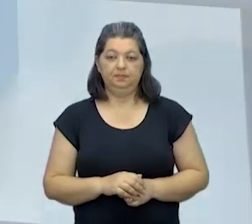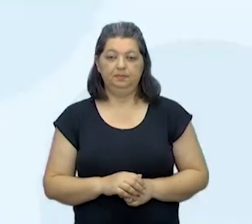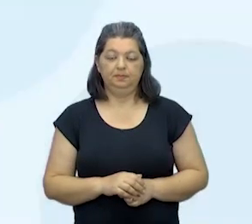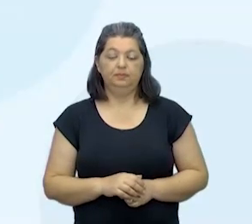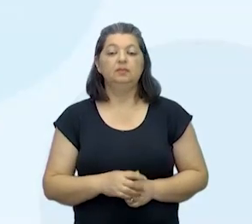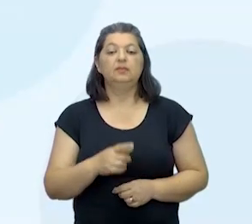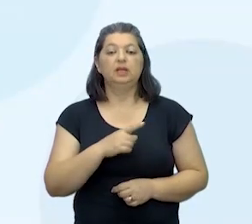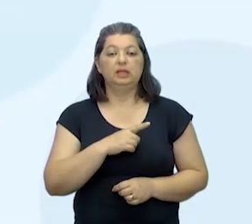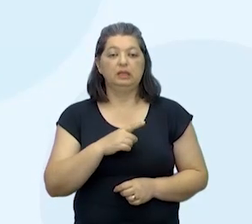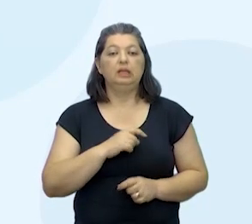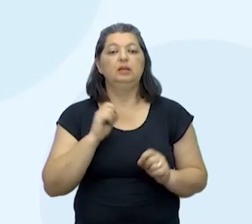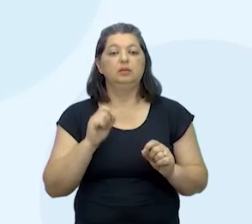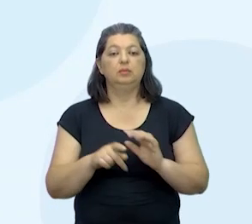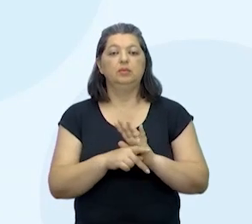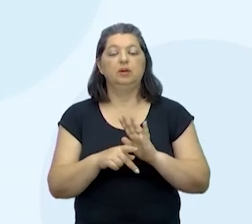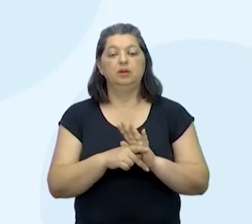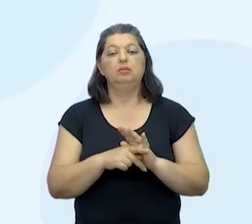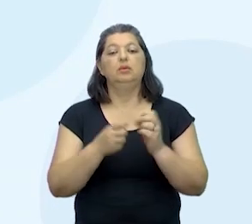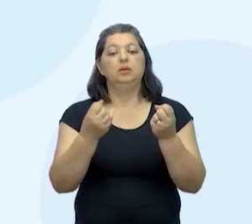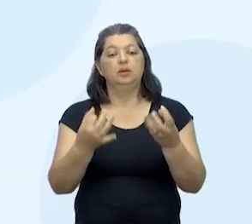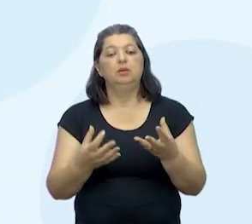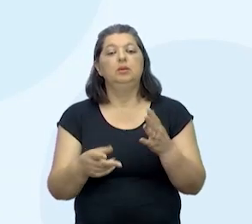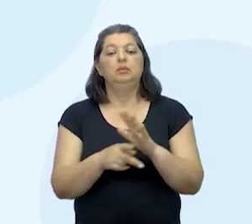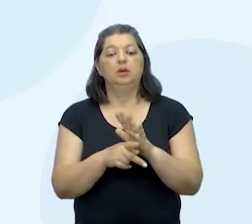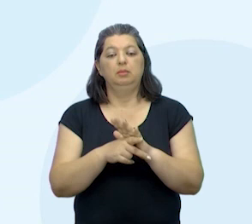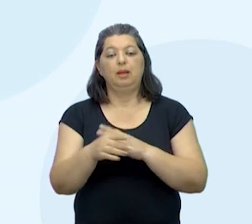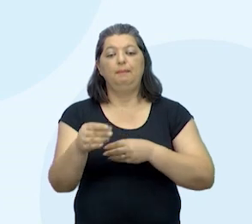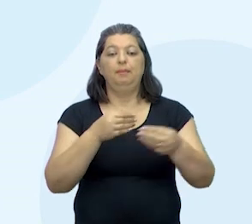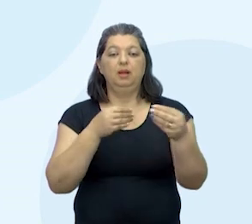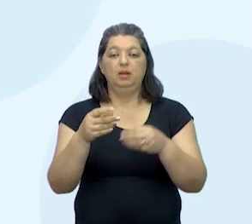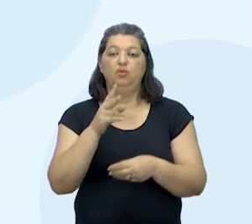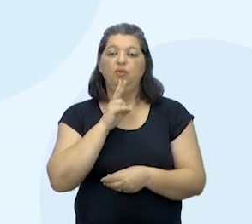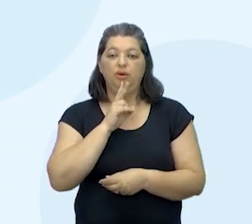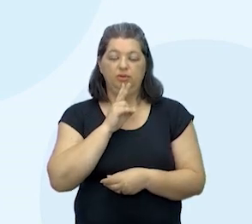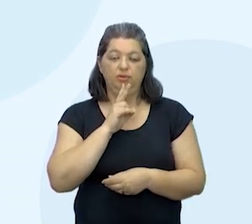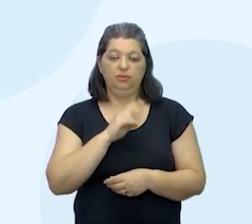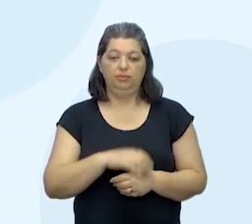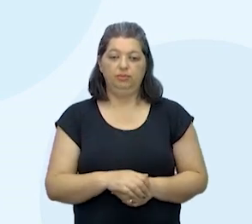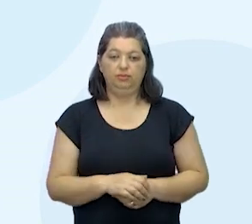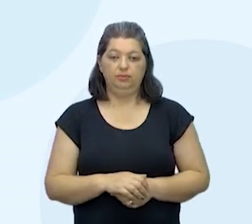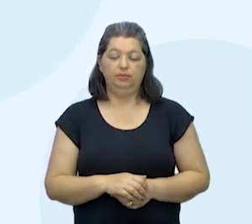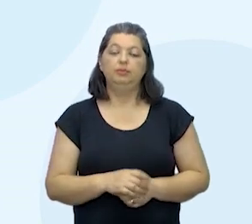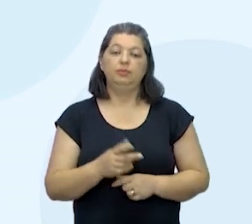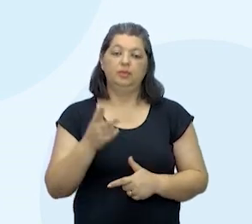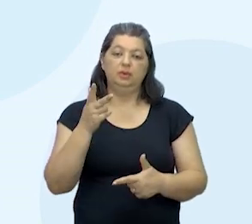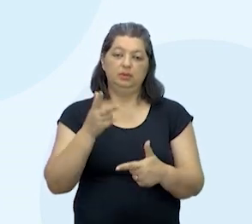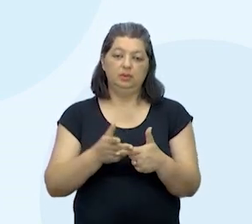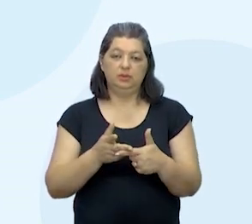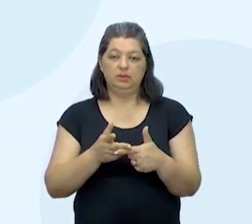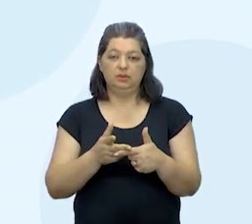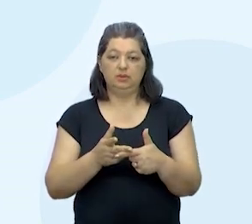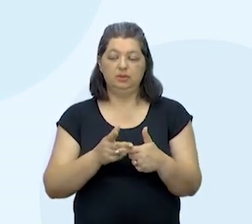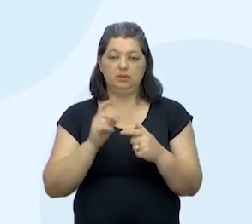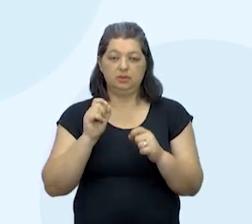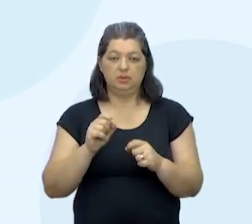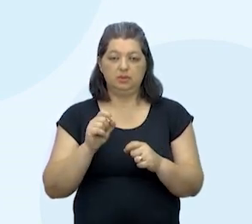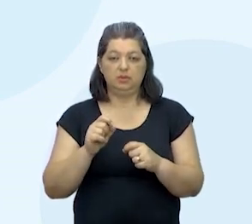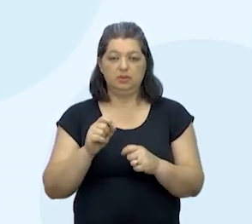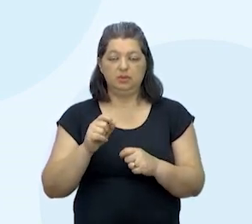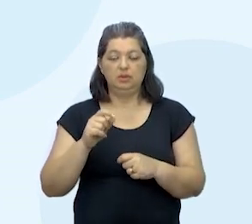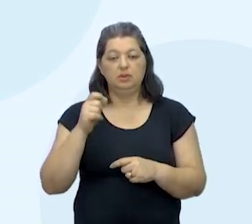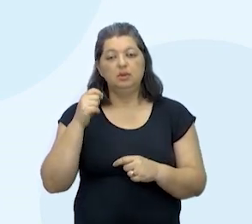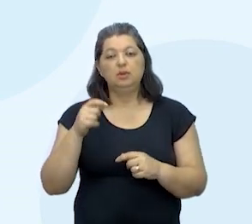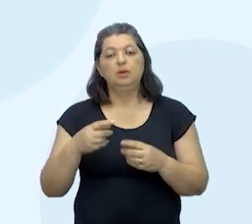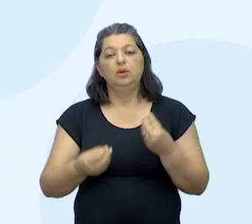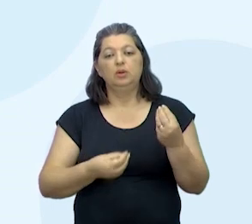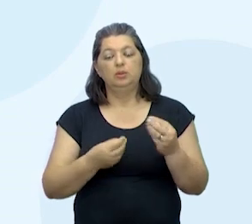Aí tem um pouquinho da definição de plástico verde, mas eu vou fazer o seguinte, eu vou passar o vídeo, que vai falar um pouquinho aí a